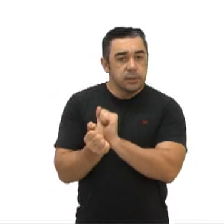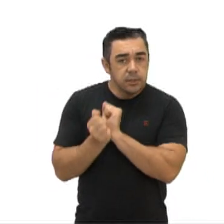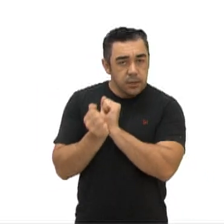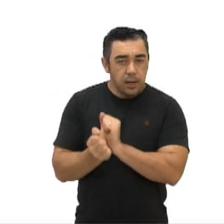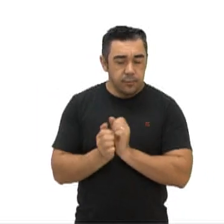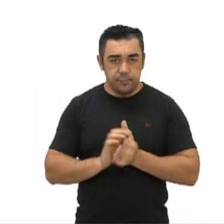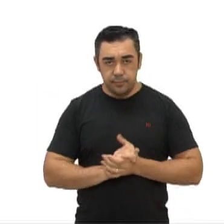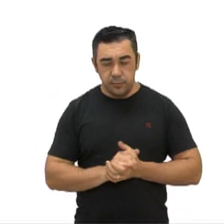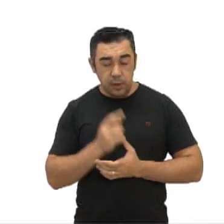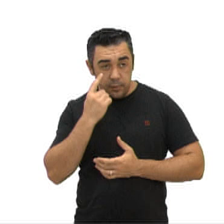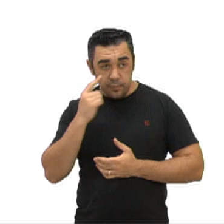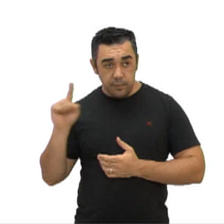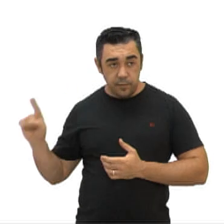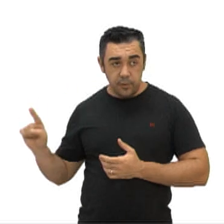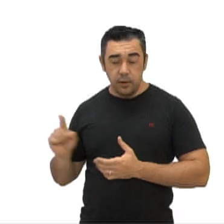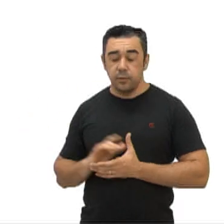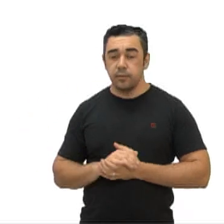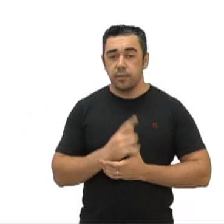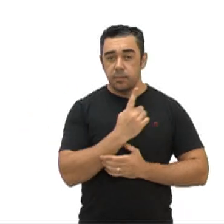escrava. Então vejam ali que em